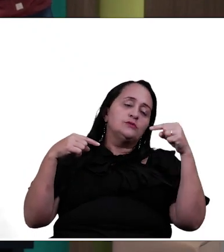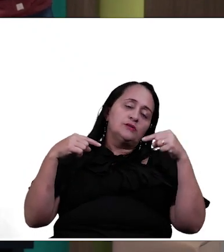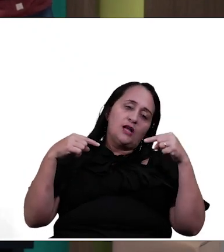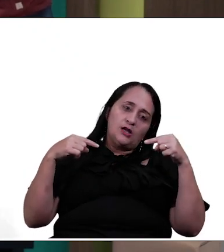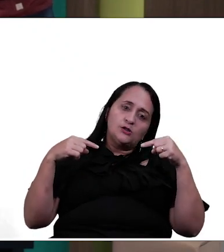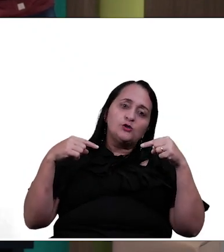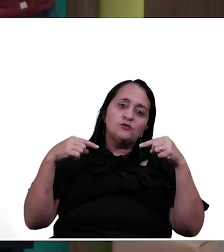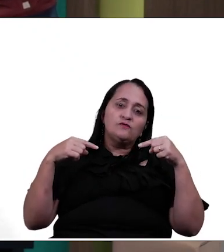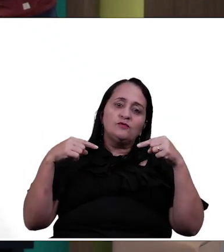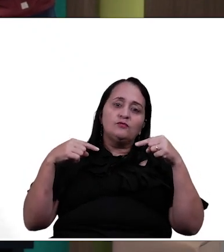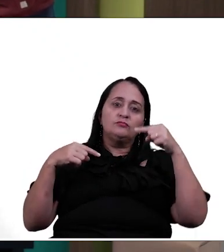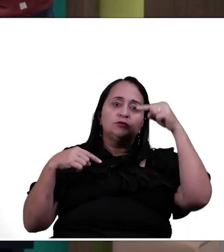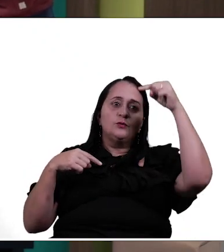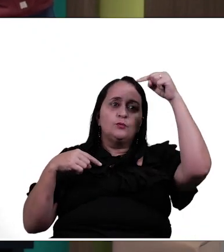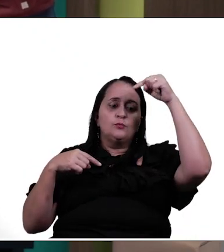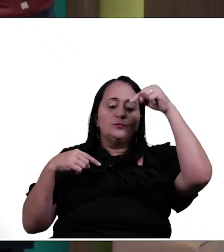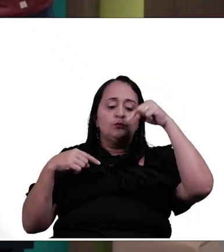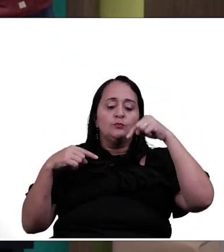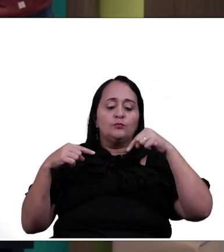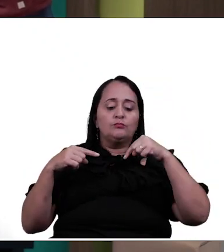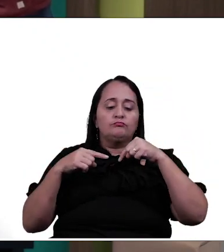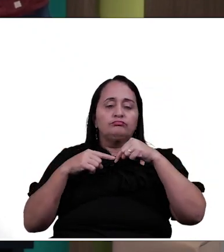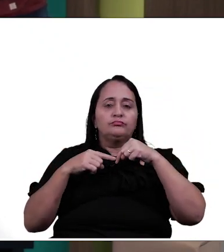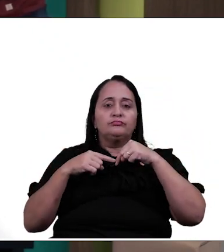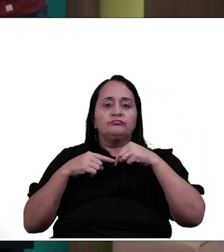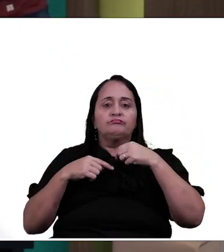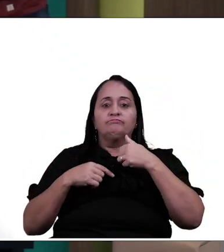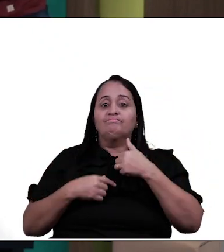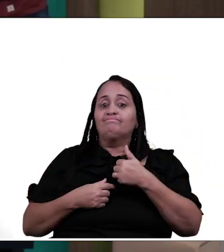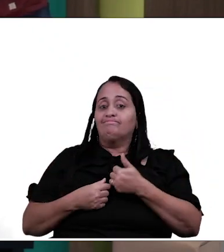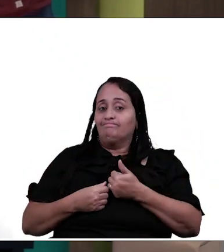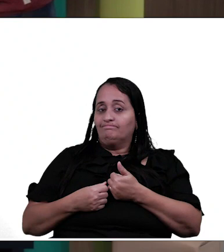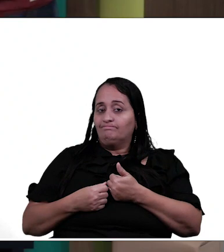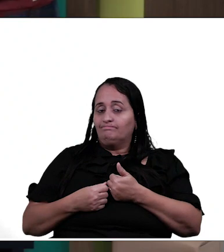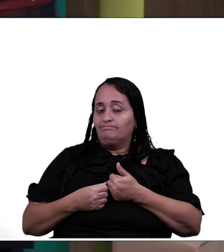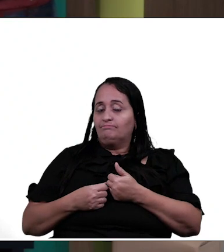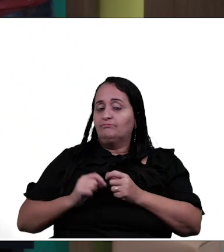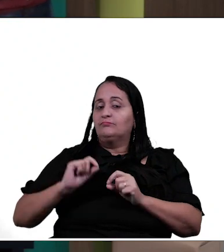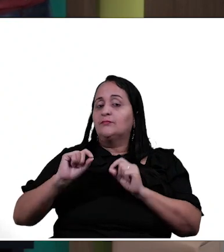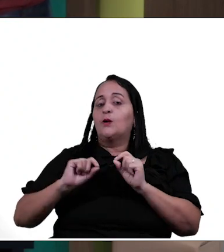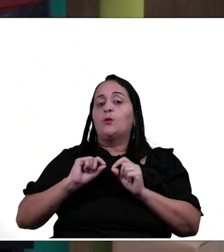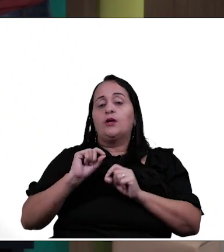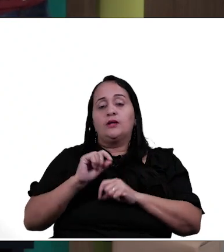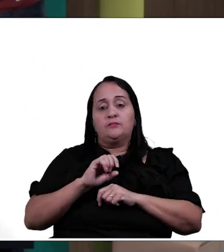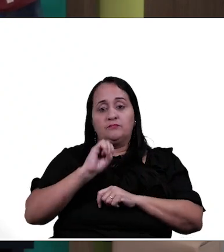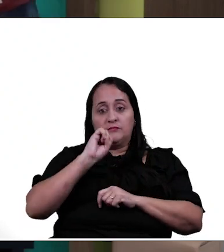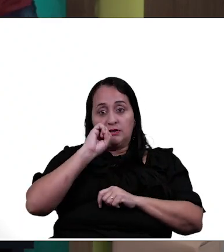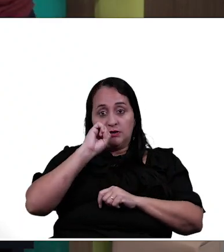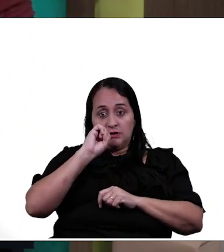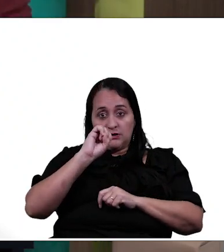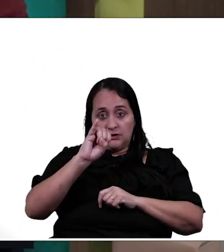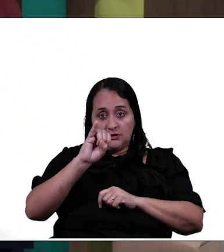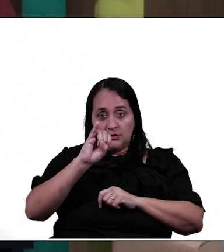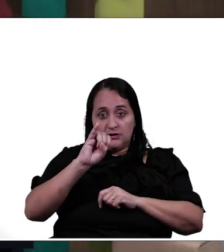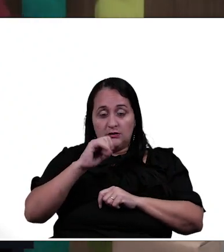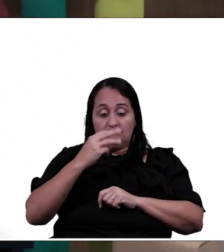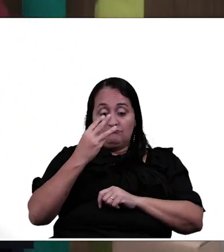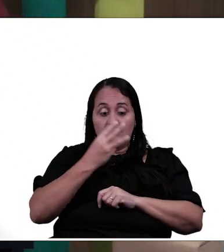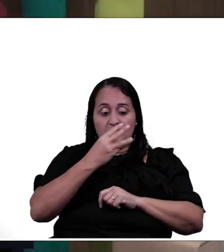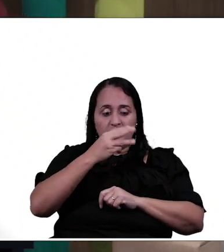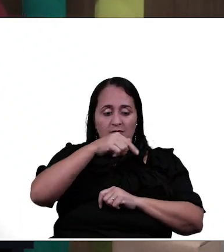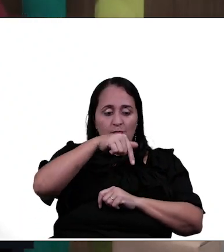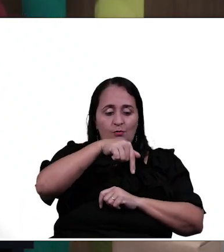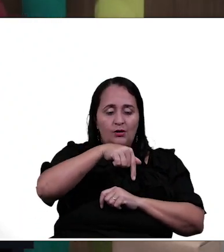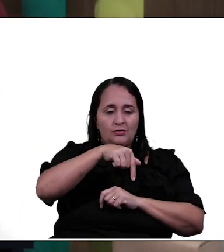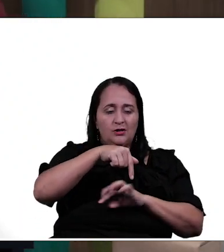prestar atenção ao número de casas decimais aqui, é o número de zeros que eu terei no denominador. Se eu tivesse,